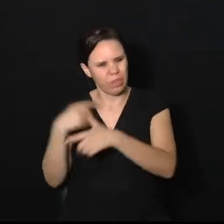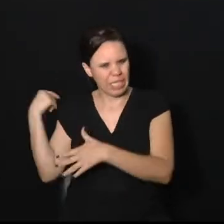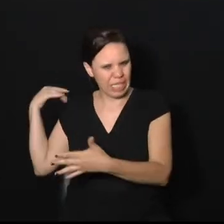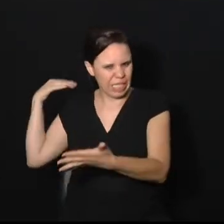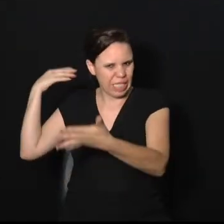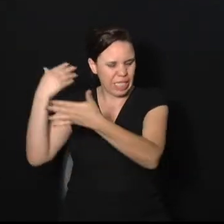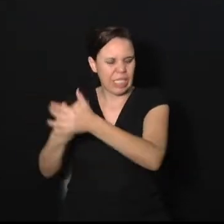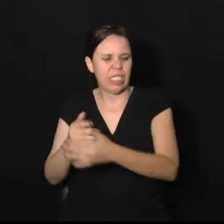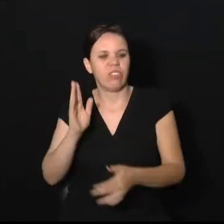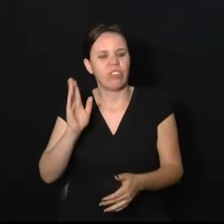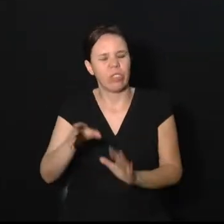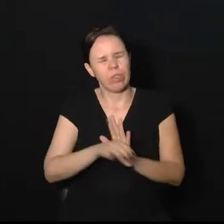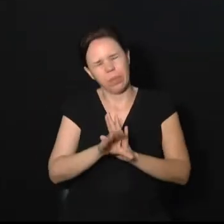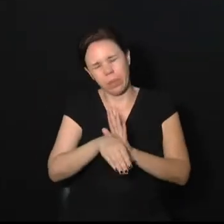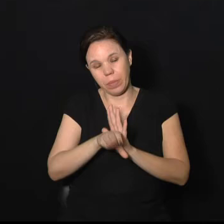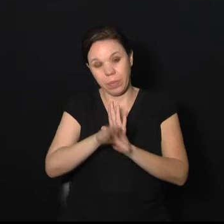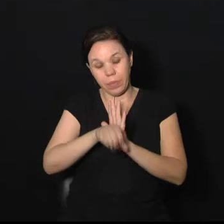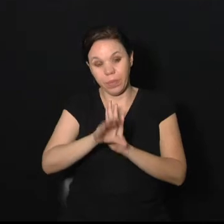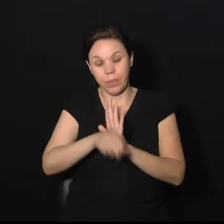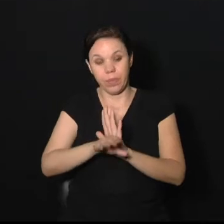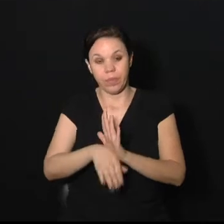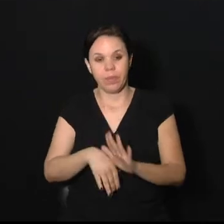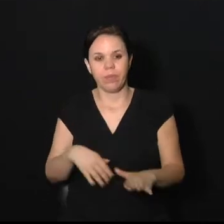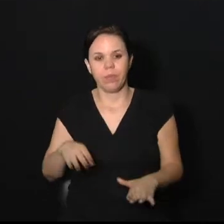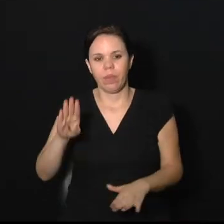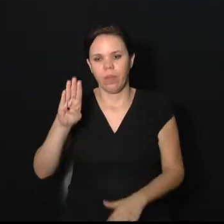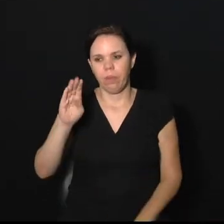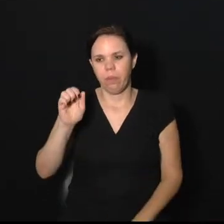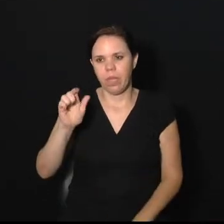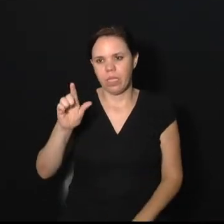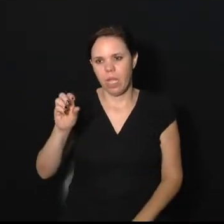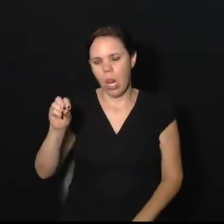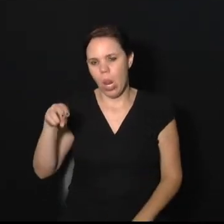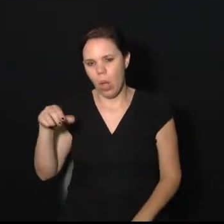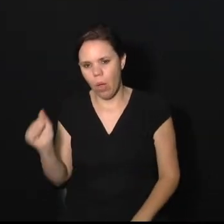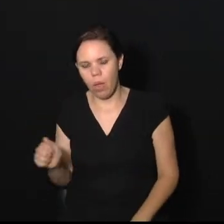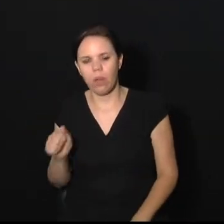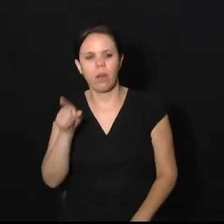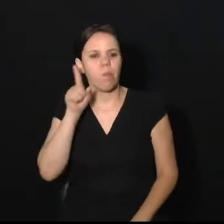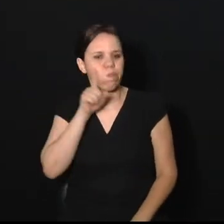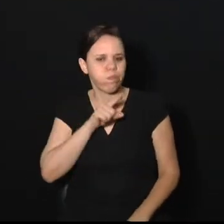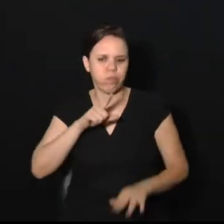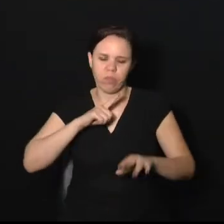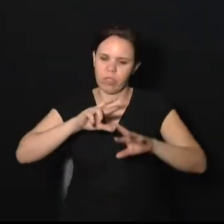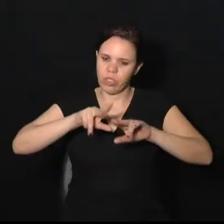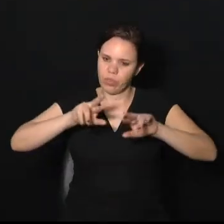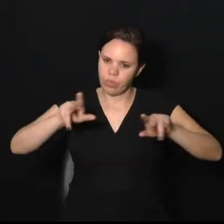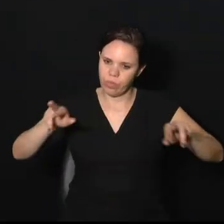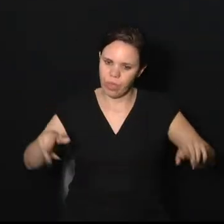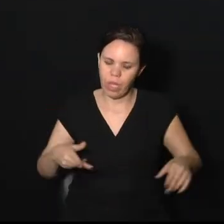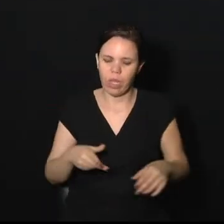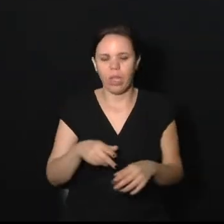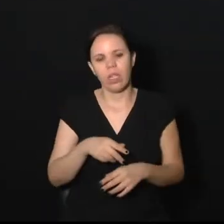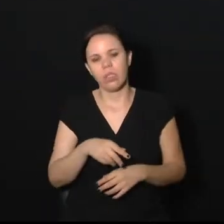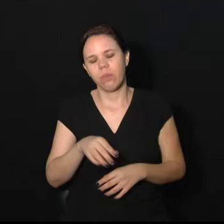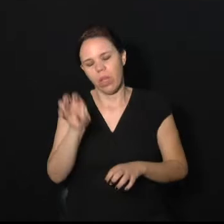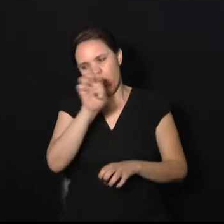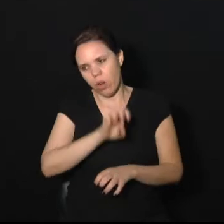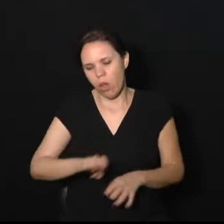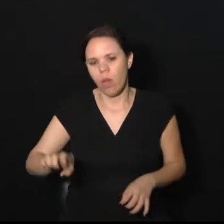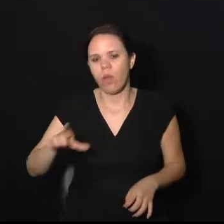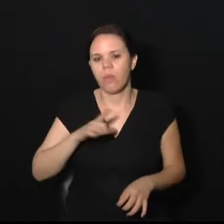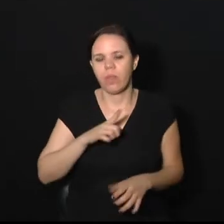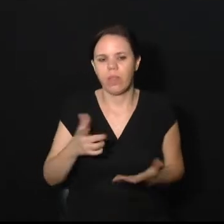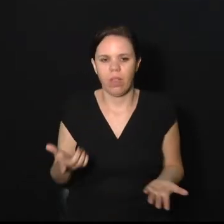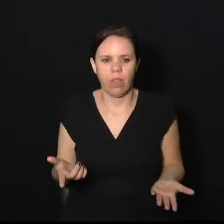tempo nesse conceito. Então, Barcelona, Chicago, São Francisco, a gente escuta muito também Londres, né, sendo uma cidade